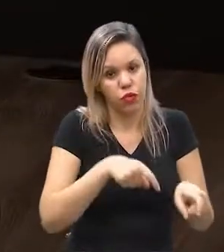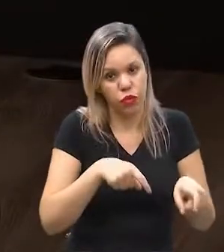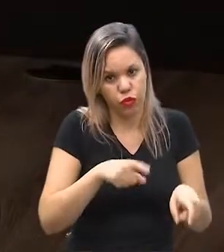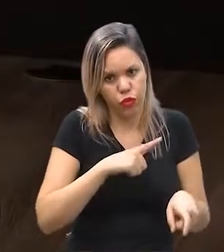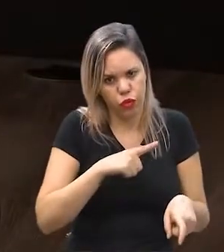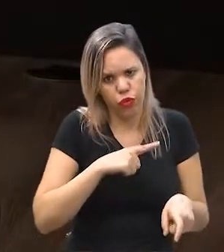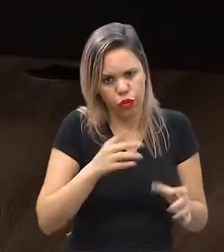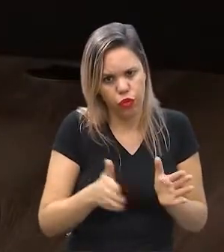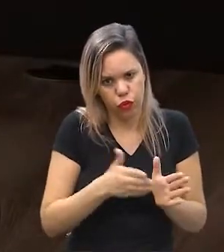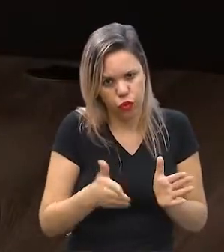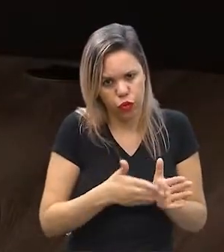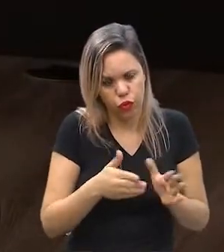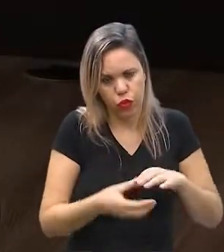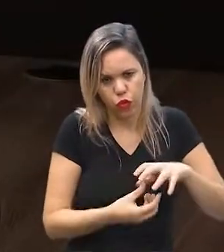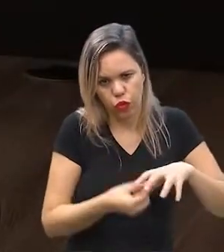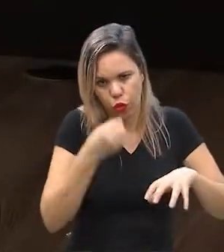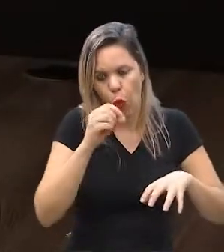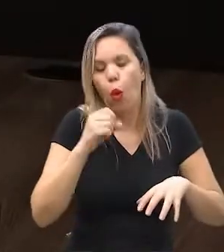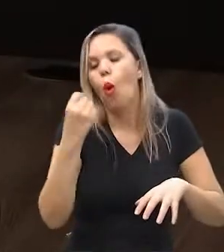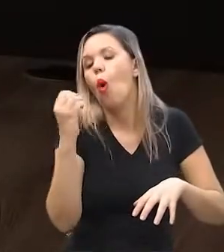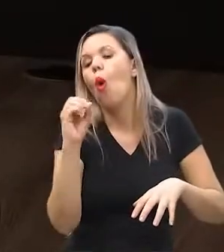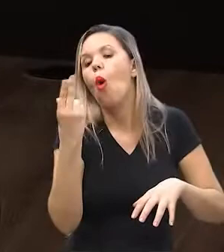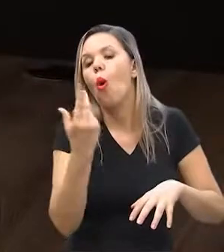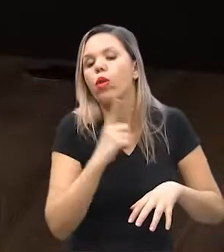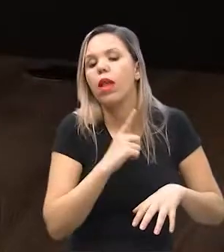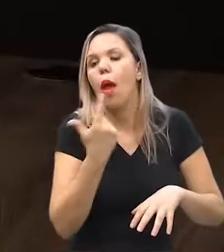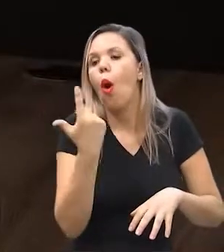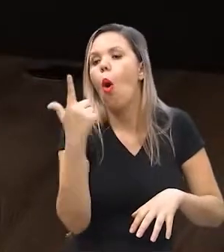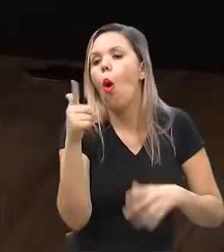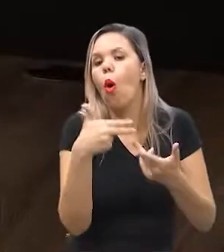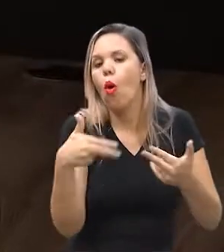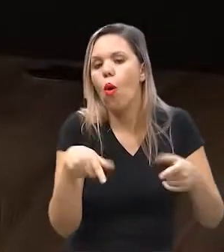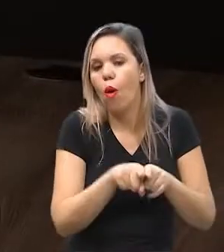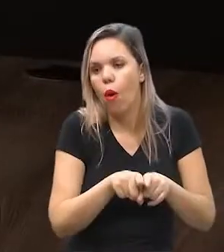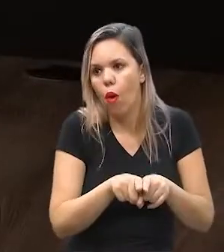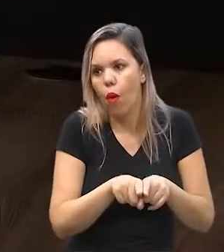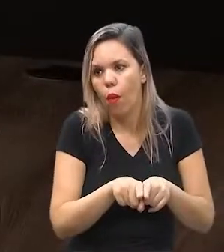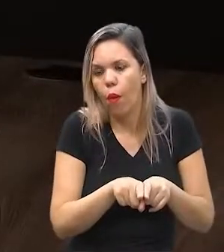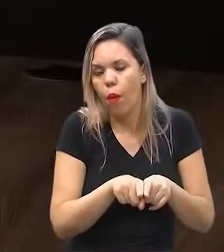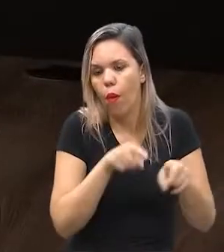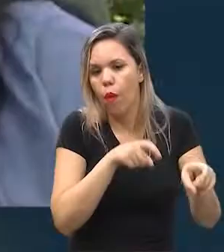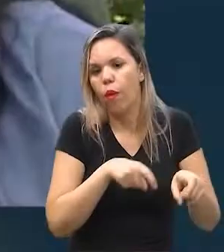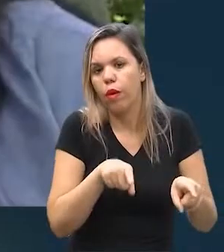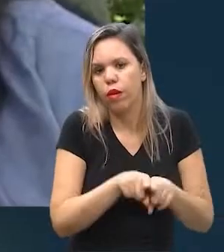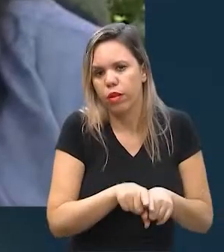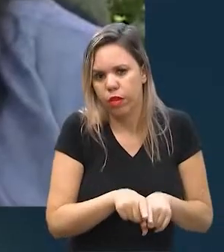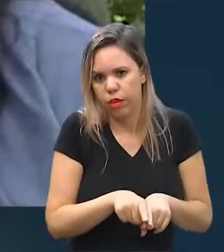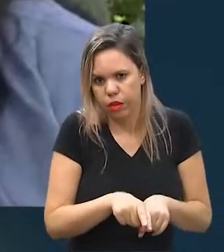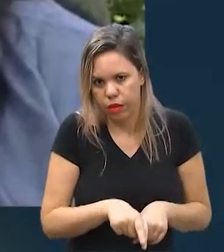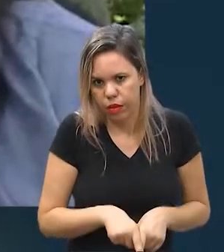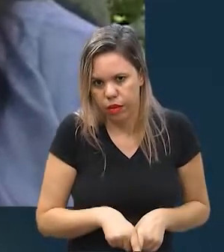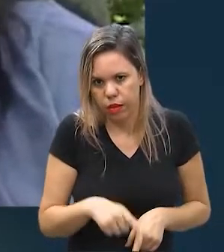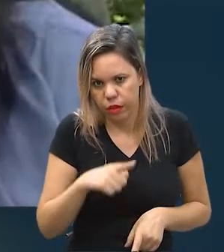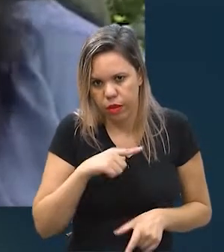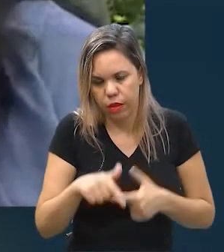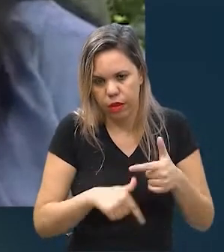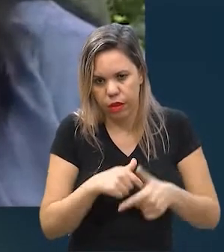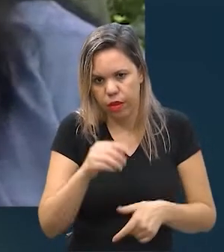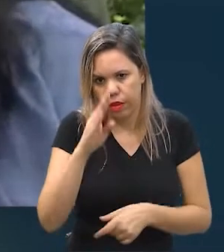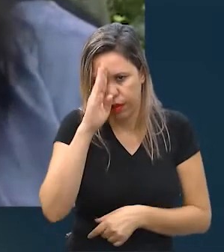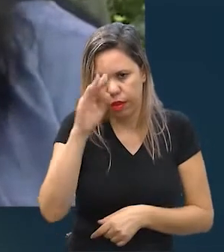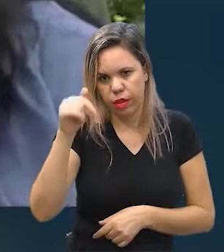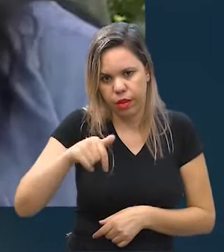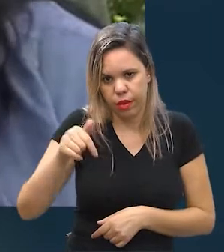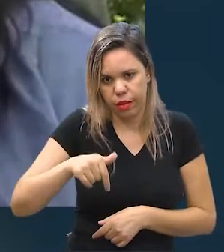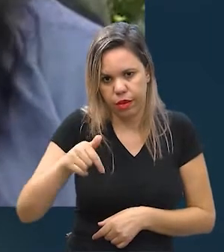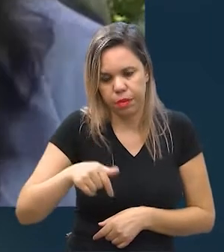a produção é de uva ou tem mais alguma outra cultura? Nossa atividade principal